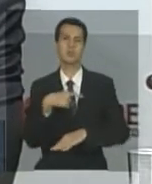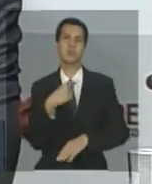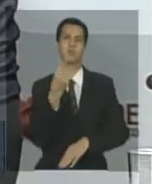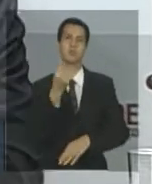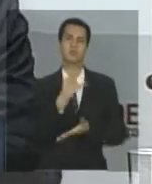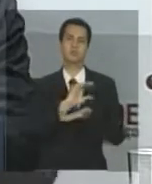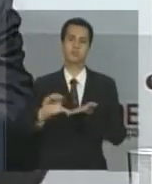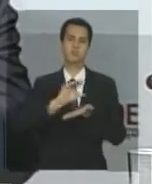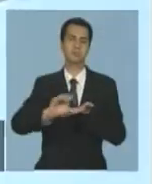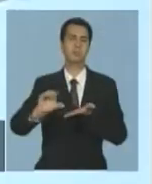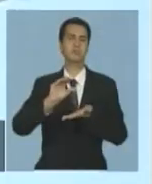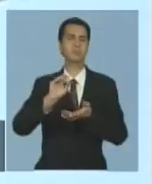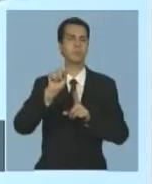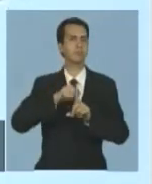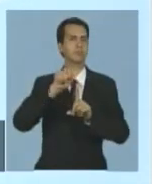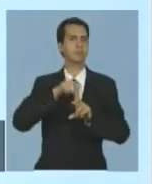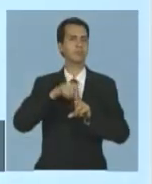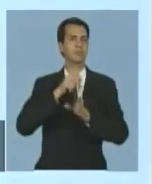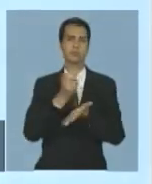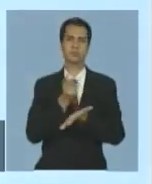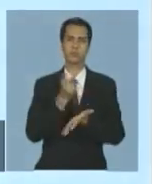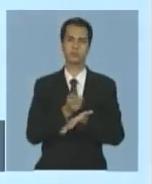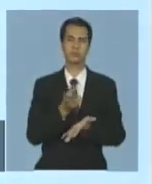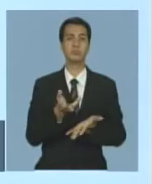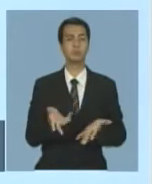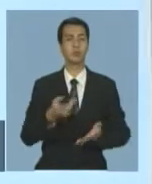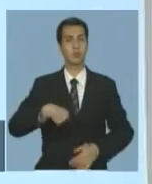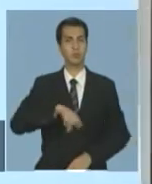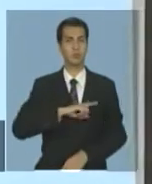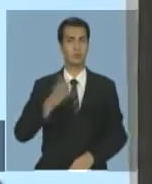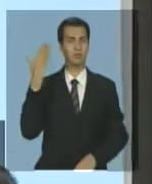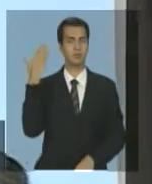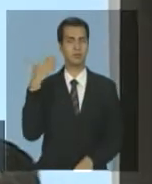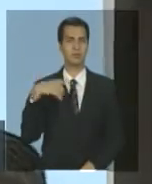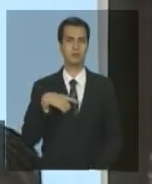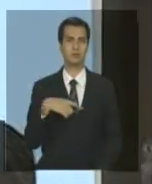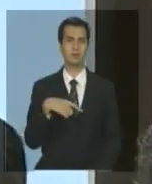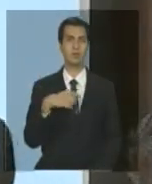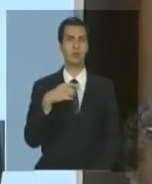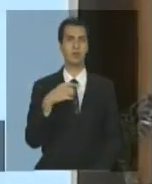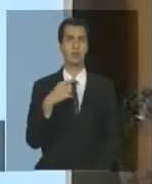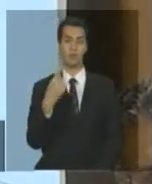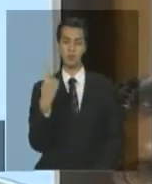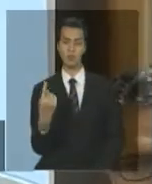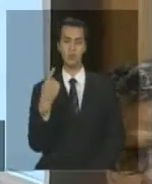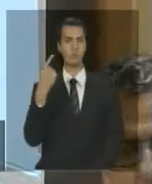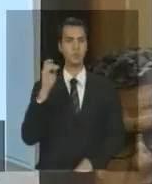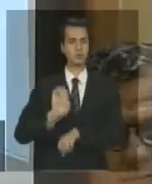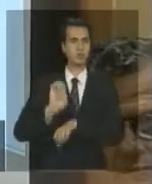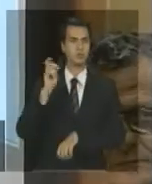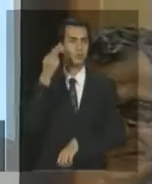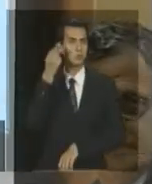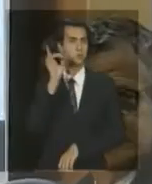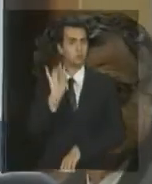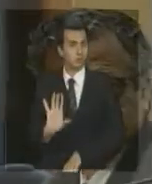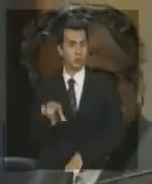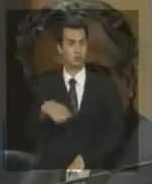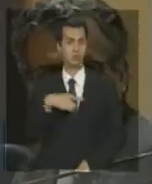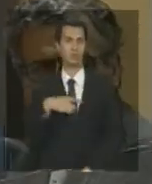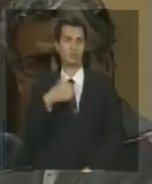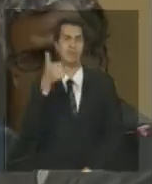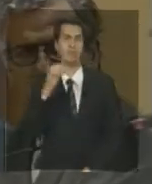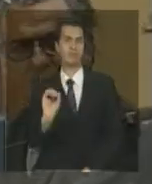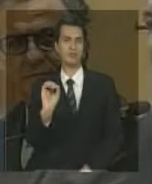custeio. Então, nós saímos de 10 OPOs em um estado em 2010 para